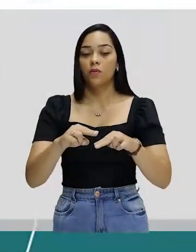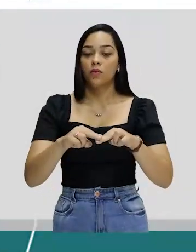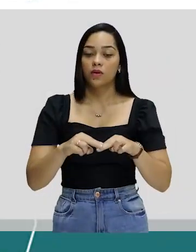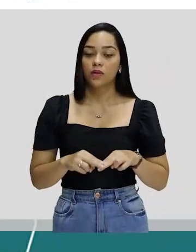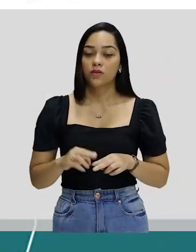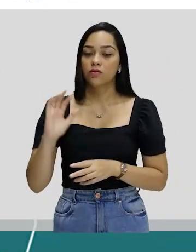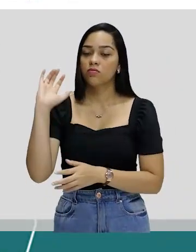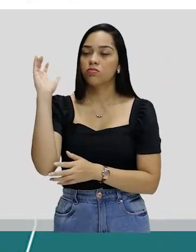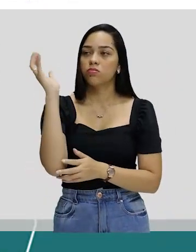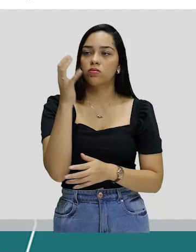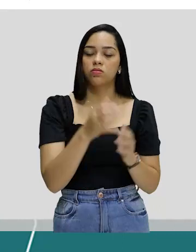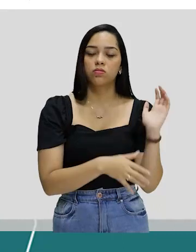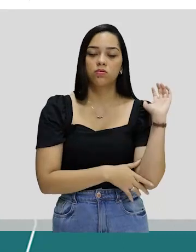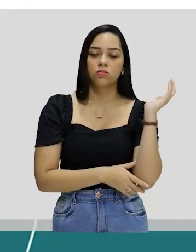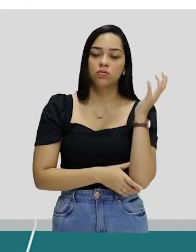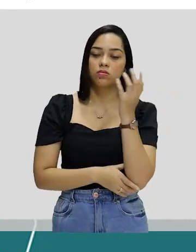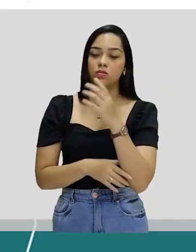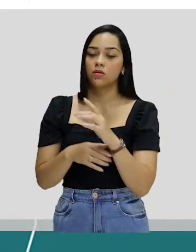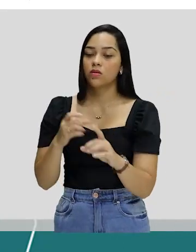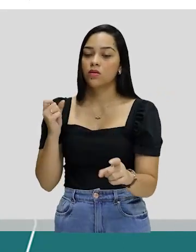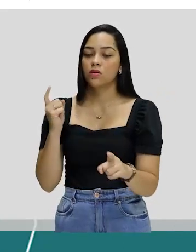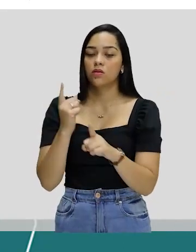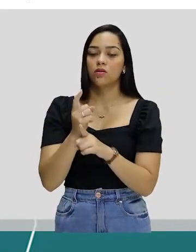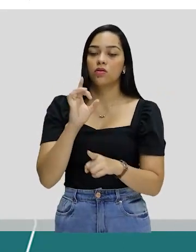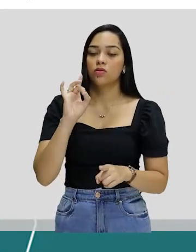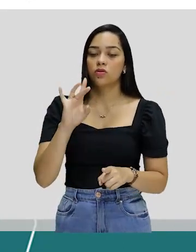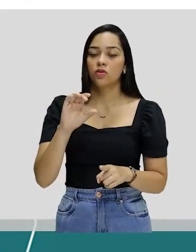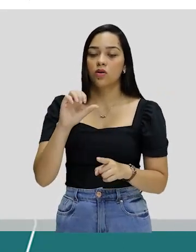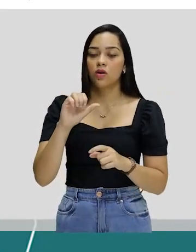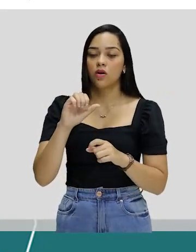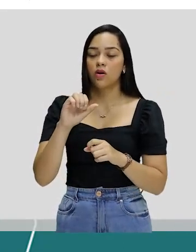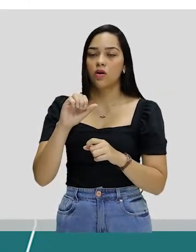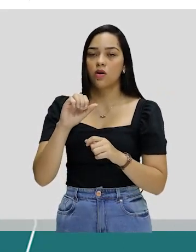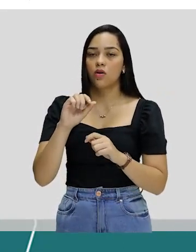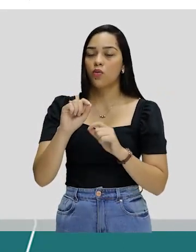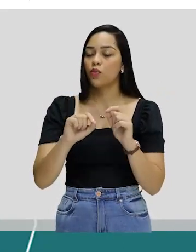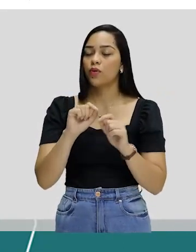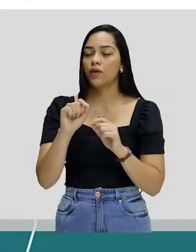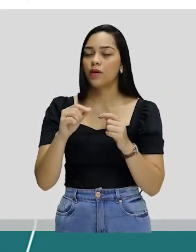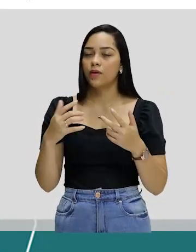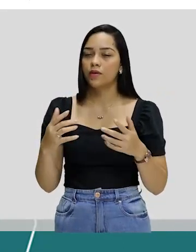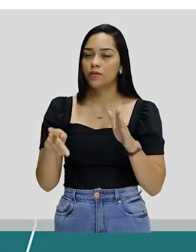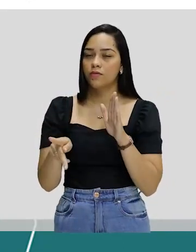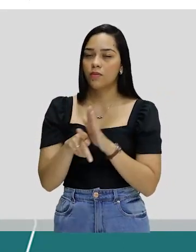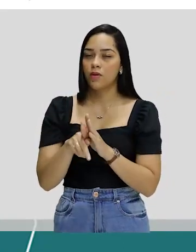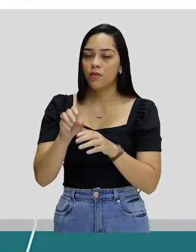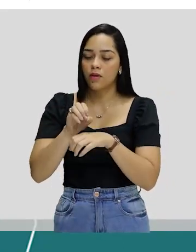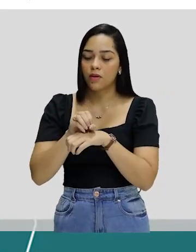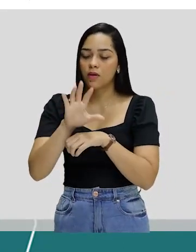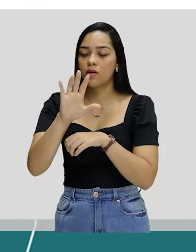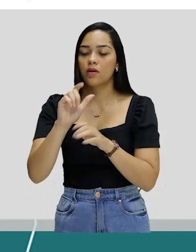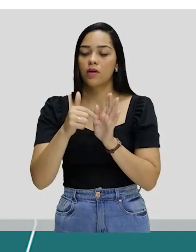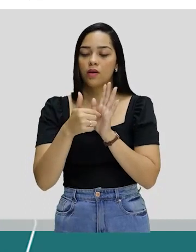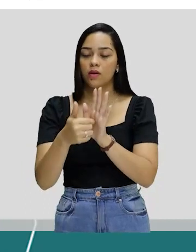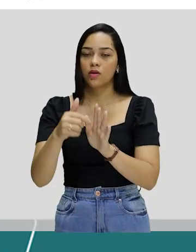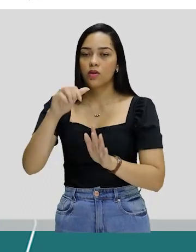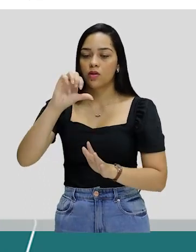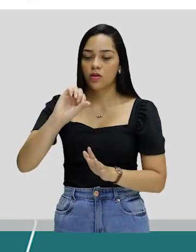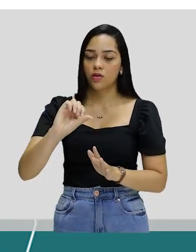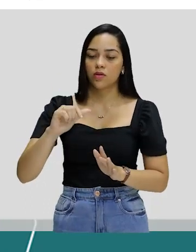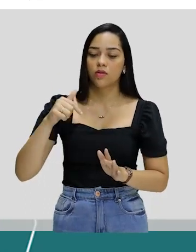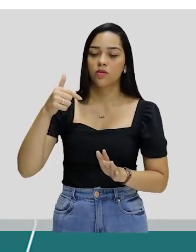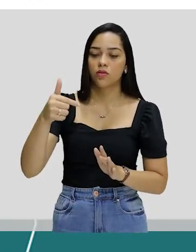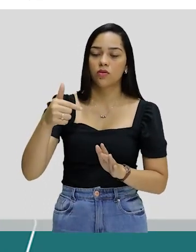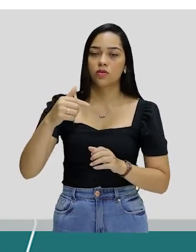forma, na natureza, encontramos apenas átomos de elementos radioativos que apresentam no máximo